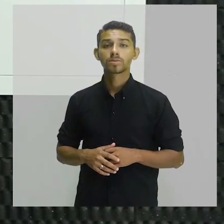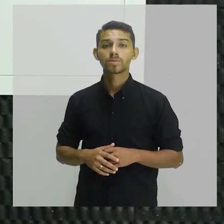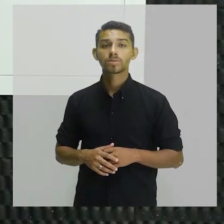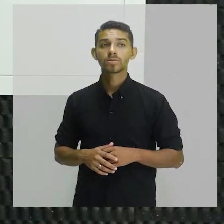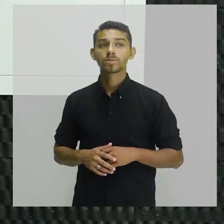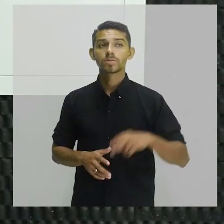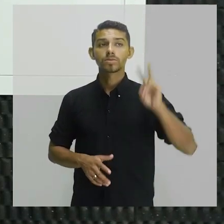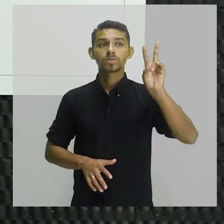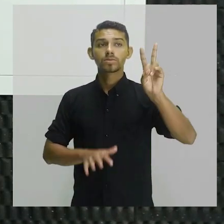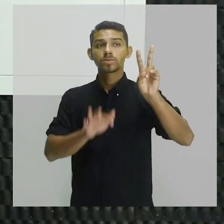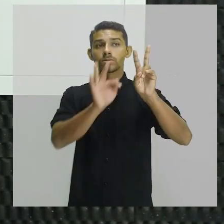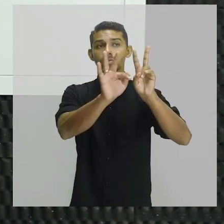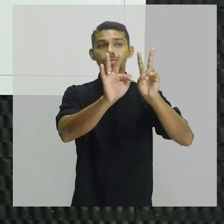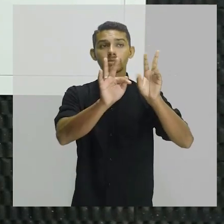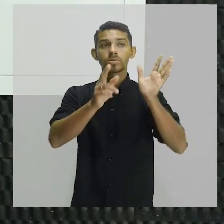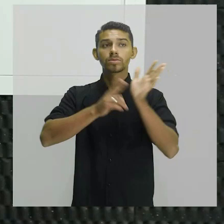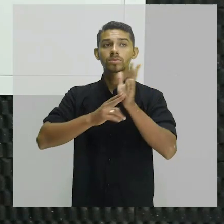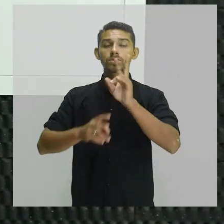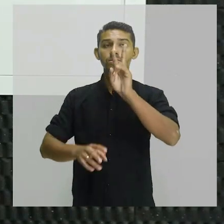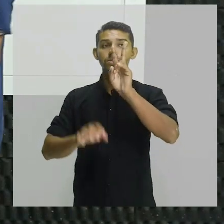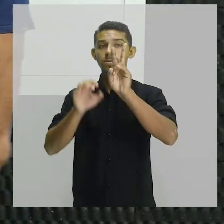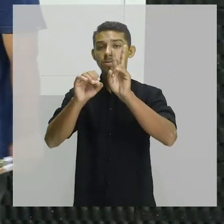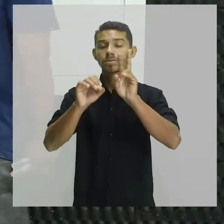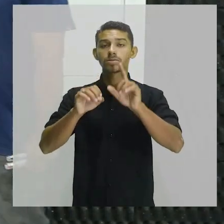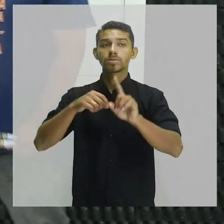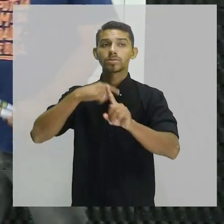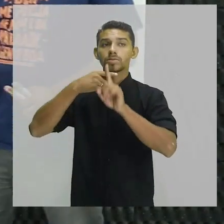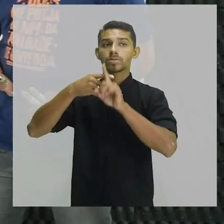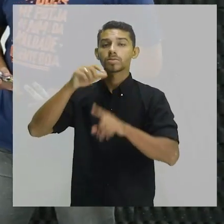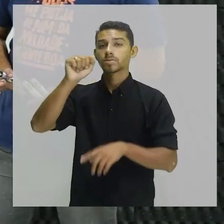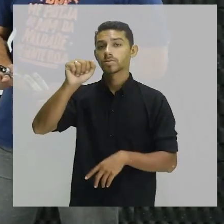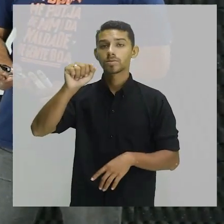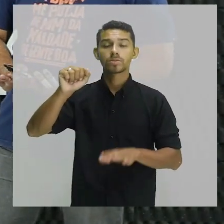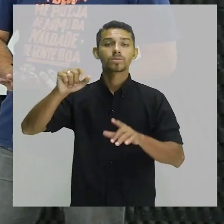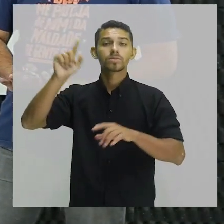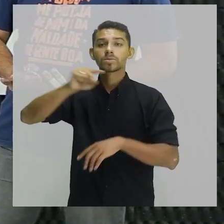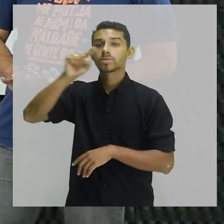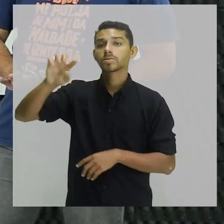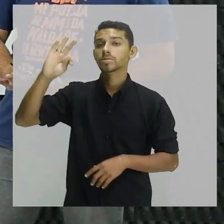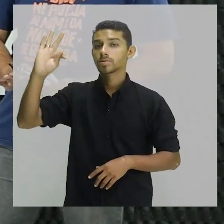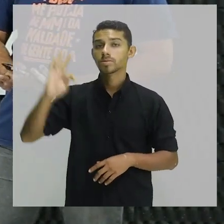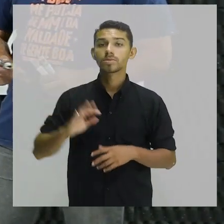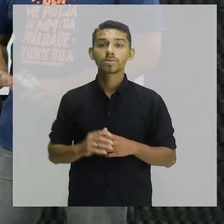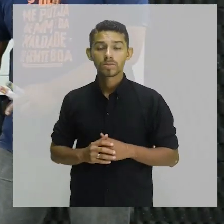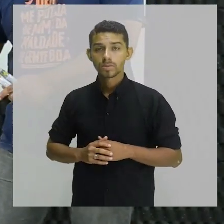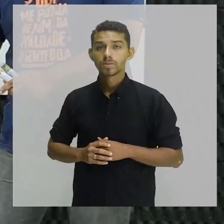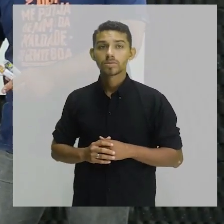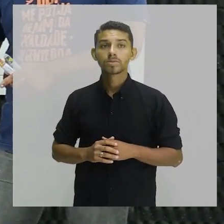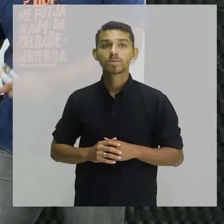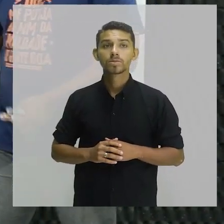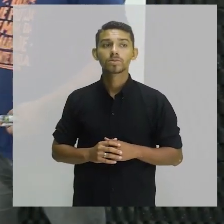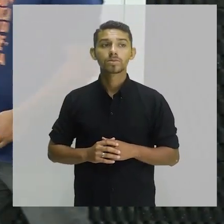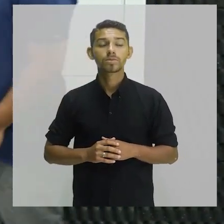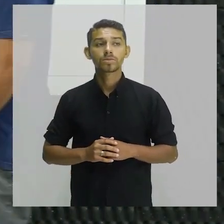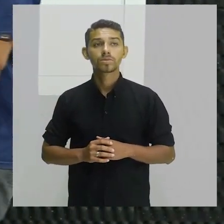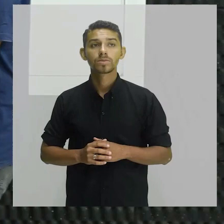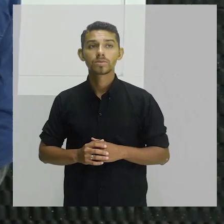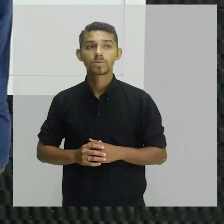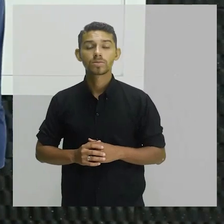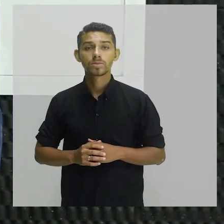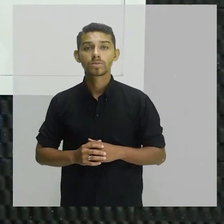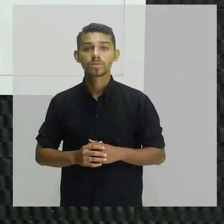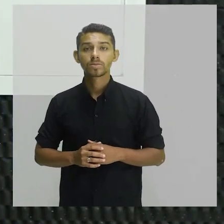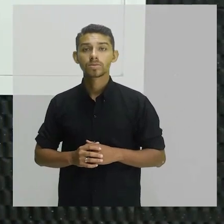inicial, mais a aceleração vezes o tempo, porque eu vou saber quanto tempo ele percorreu, né, sendo acelerado.